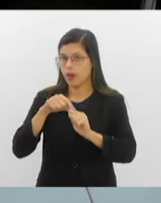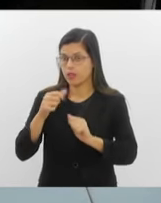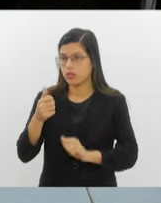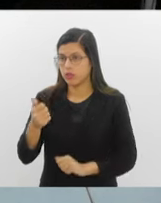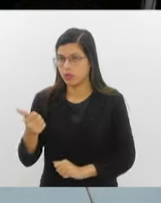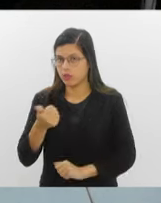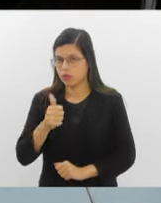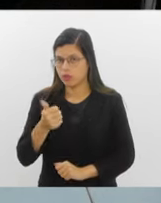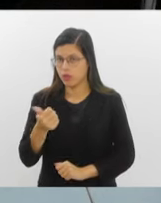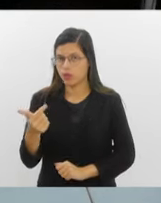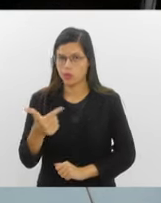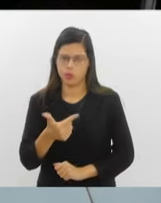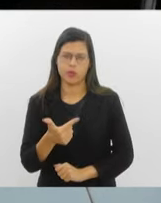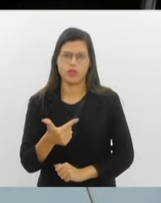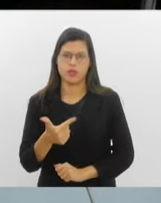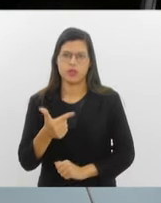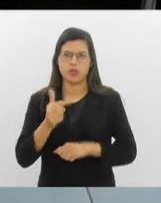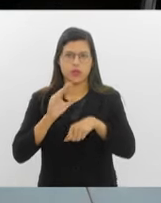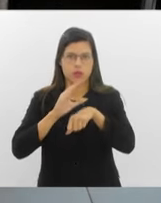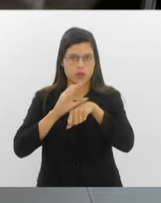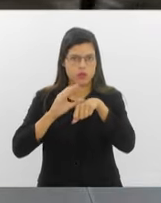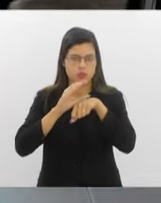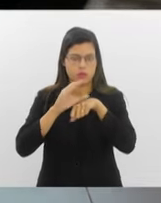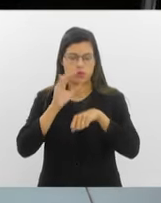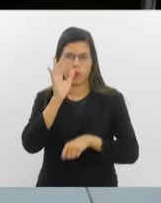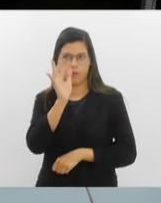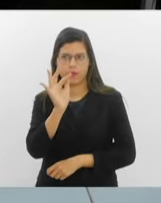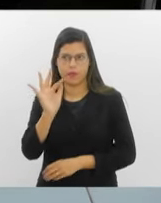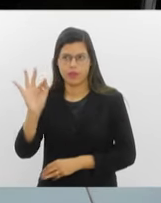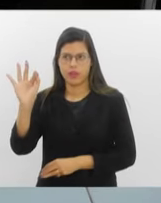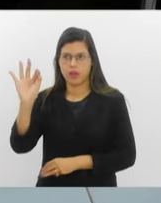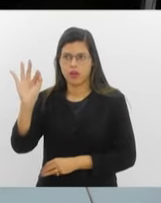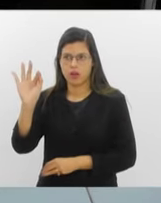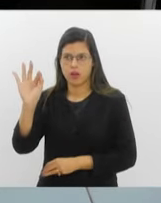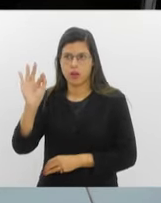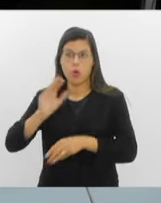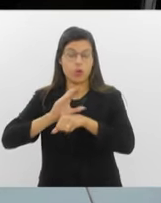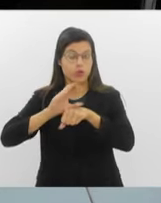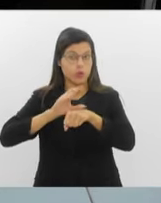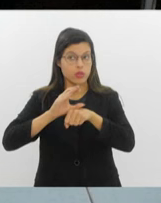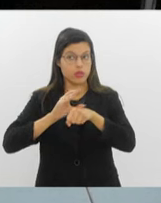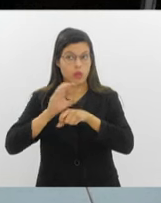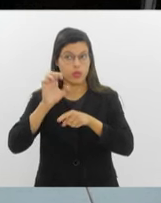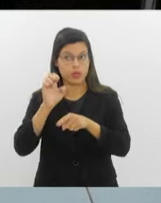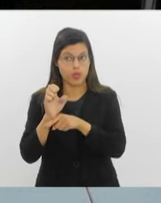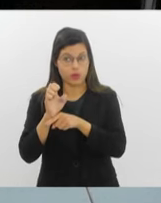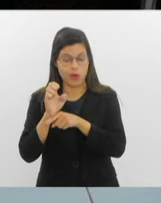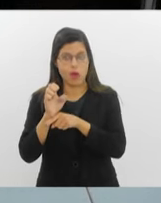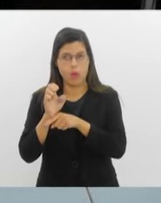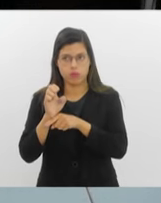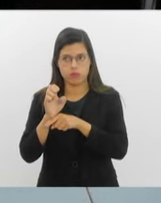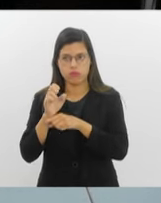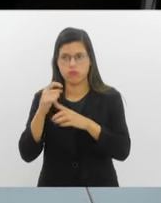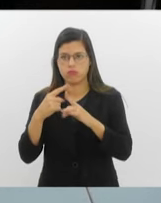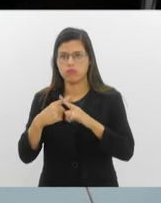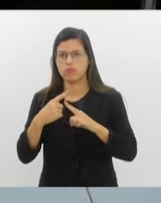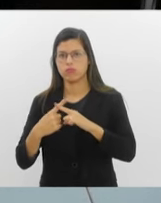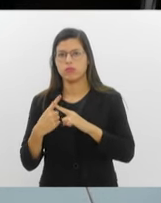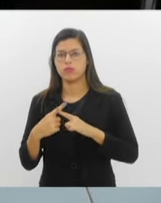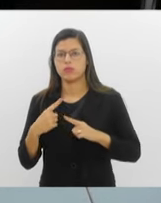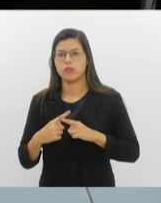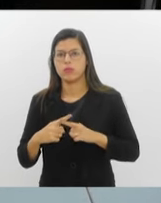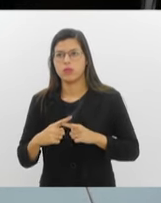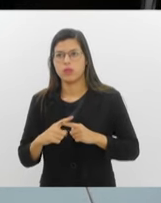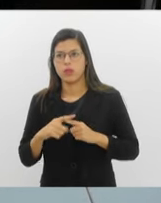da Constituição Federal. Da Constituição Estadual. Por quê? Porque eu acho que nós